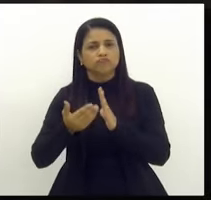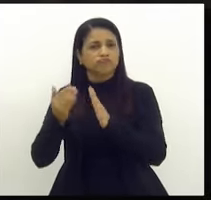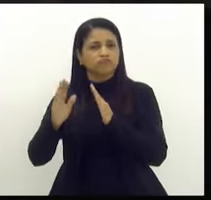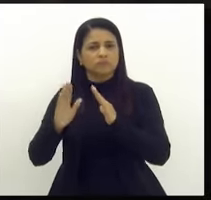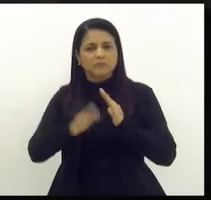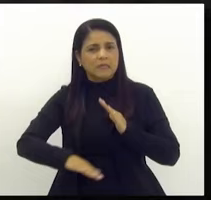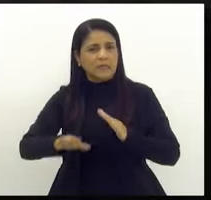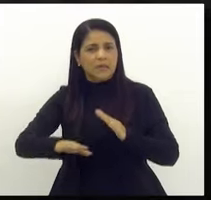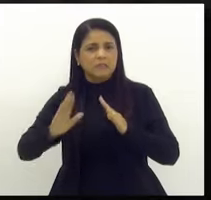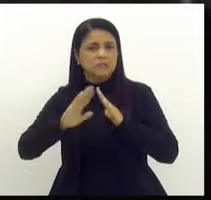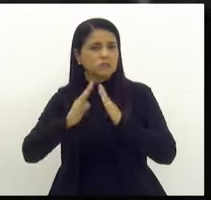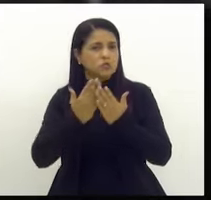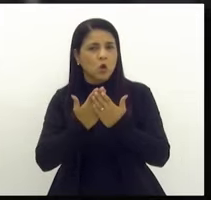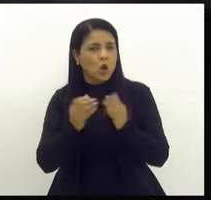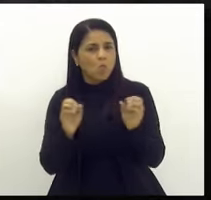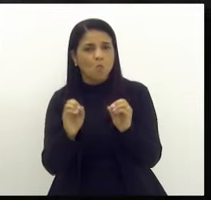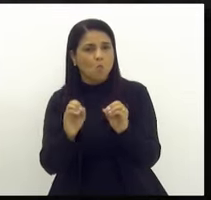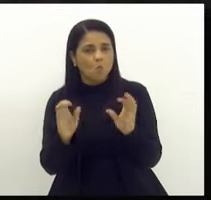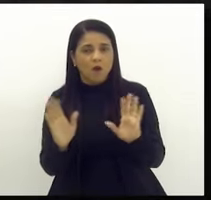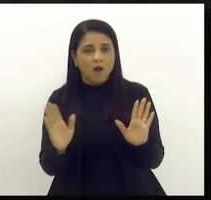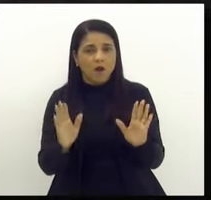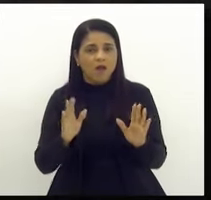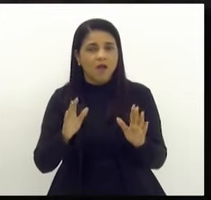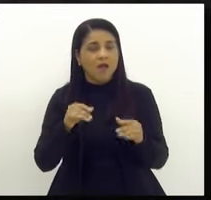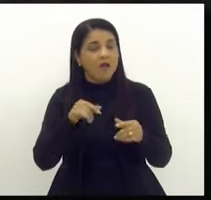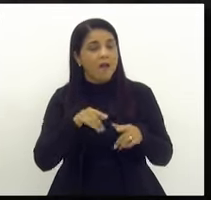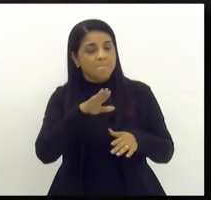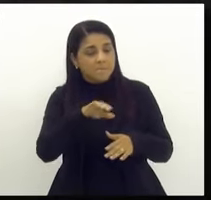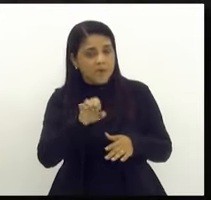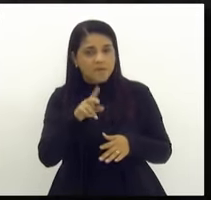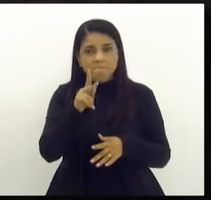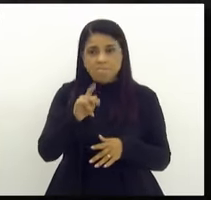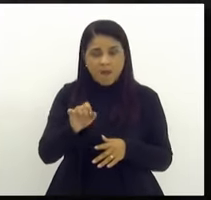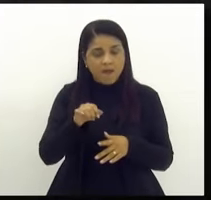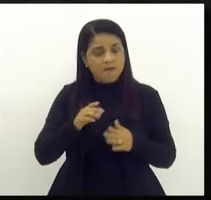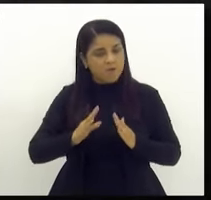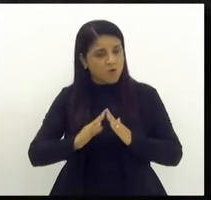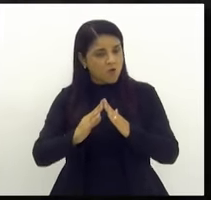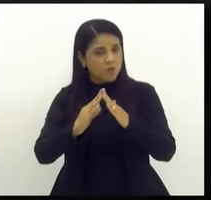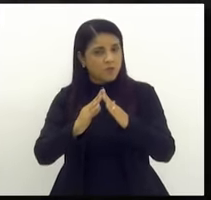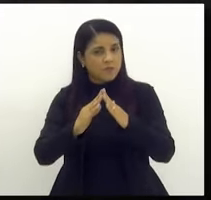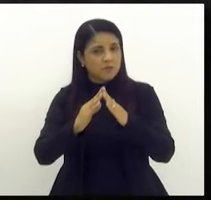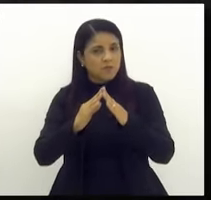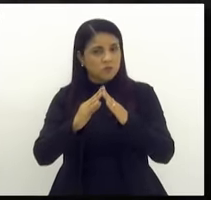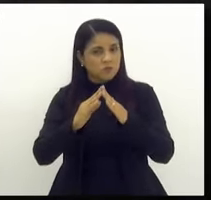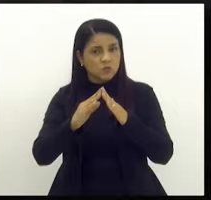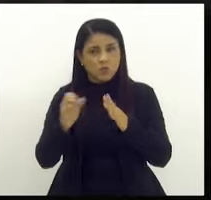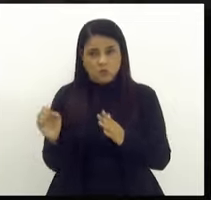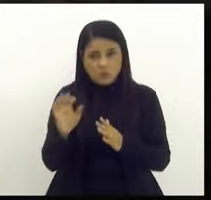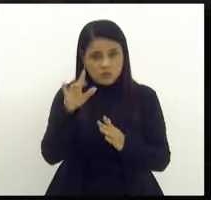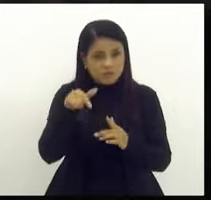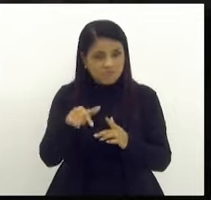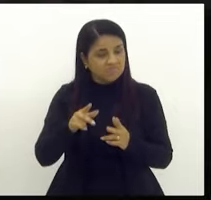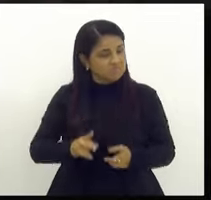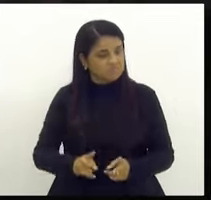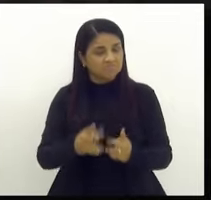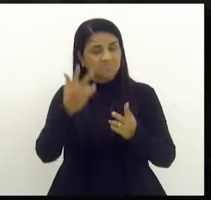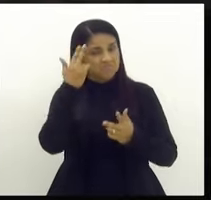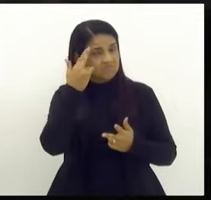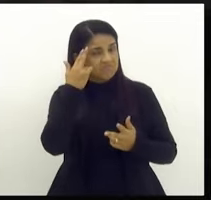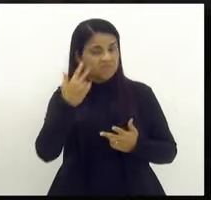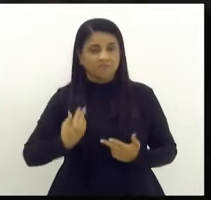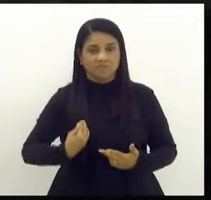inviabilizar aquela vida de pais e mães daquele condomínio de luxo Mas pensa na favela seis dias sem